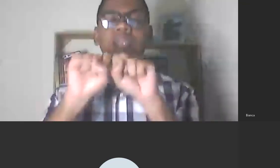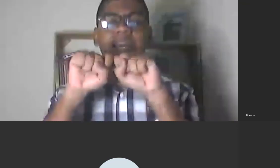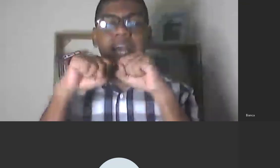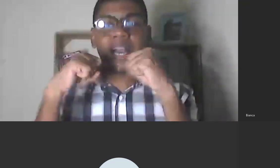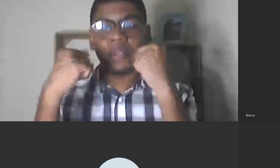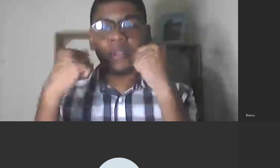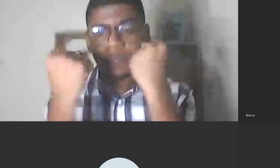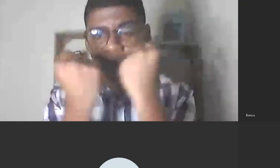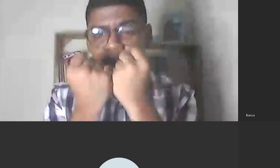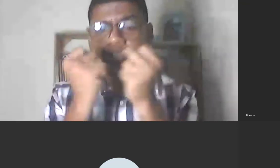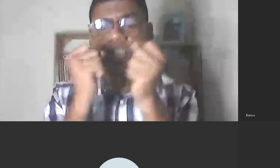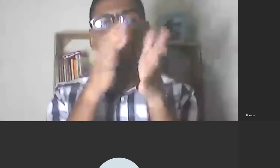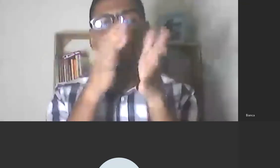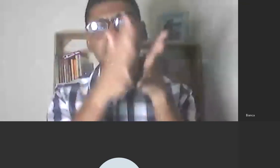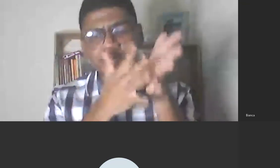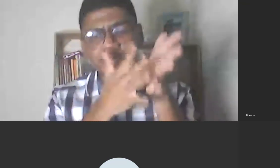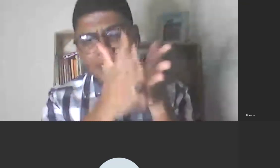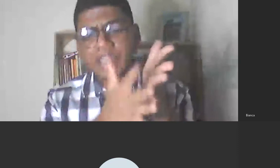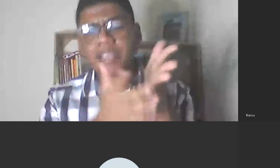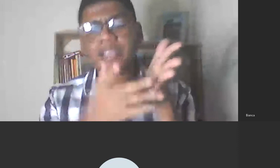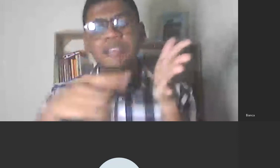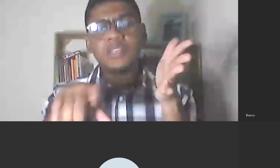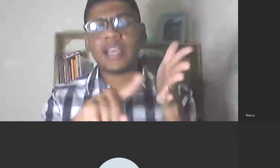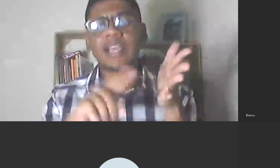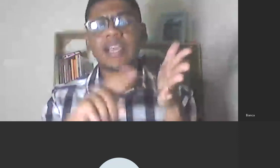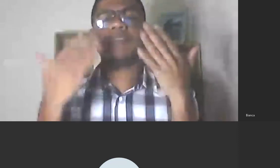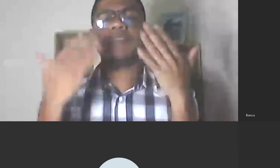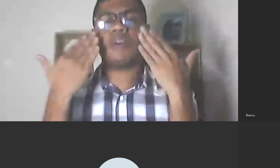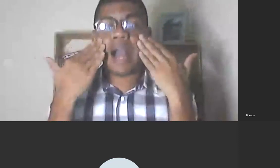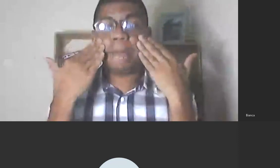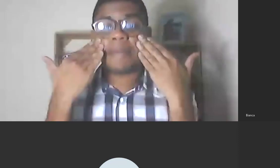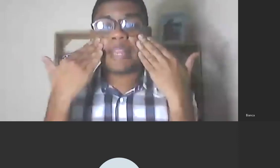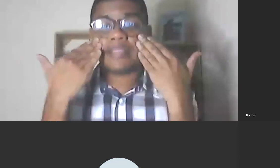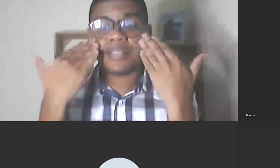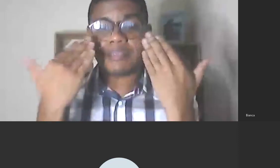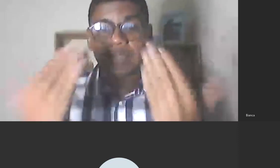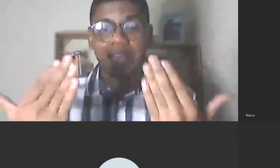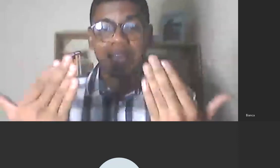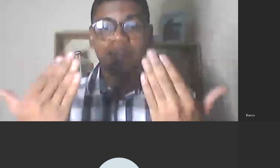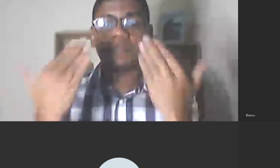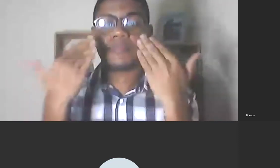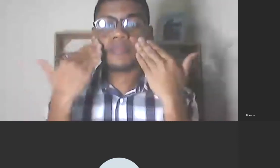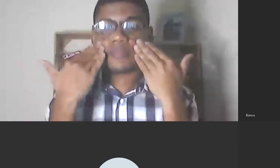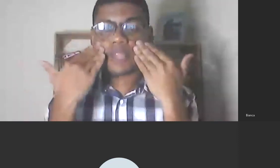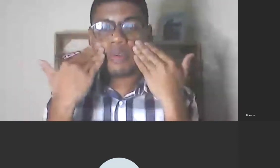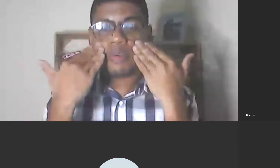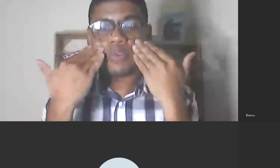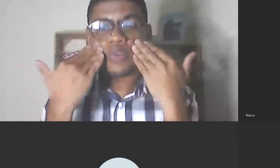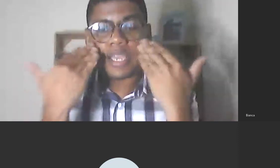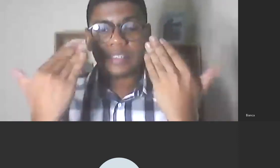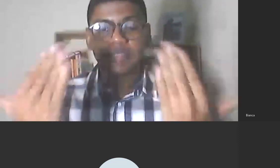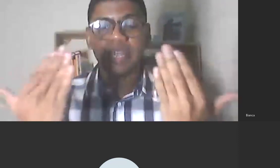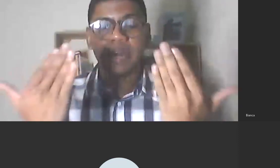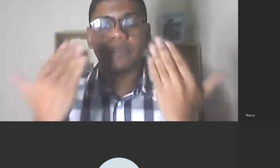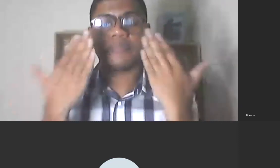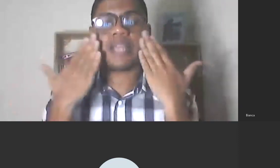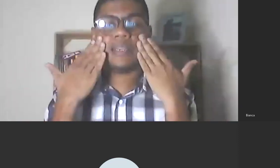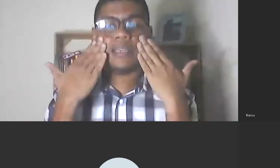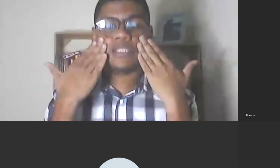combinar um seminário de Libras e vocês vão apresentar. Então, eu uso